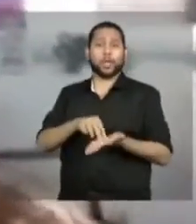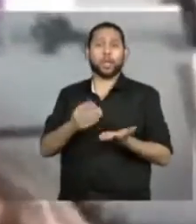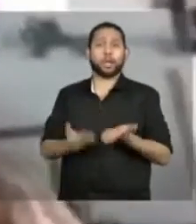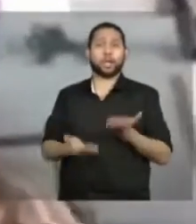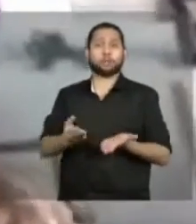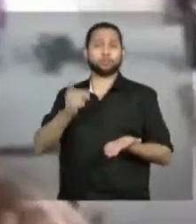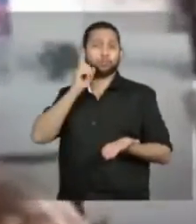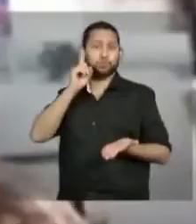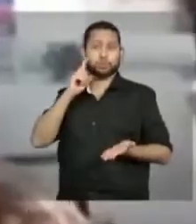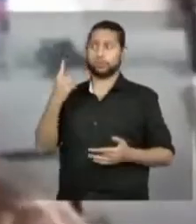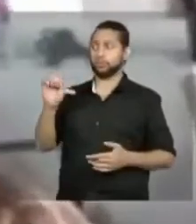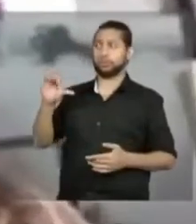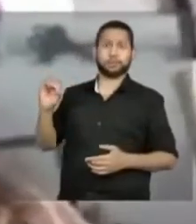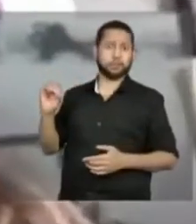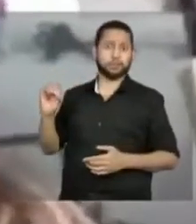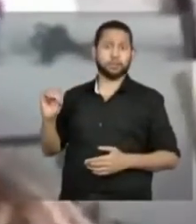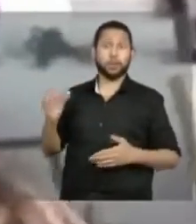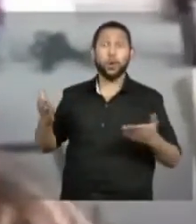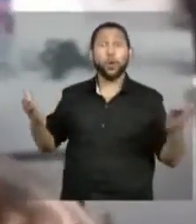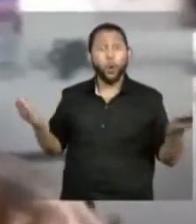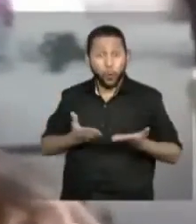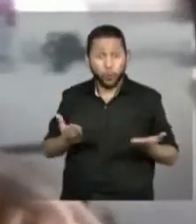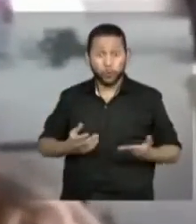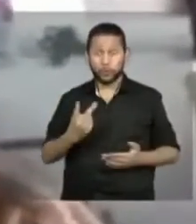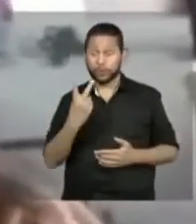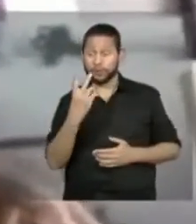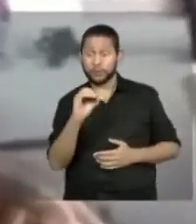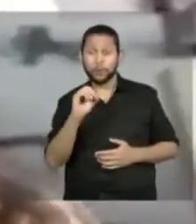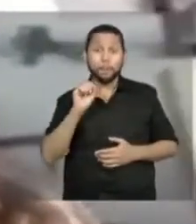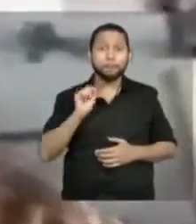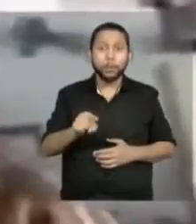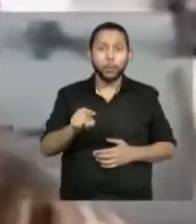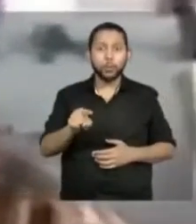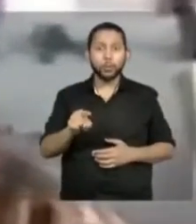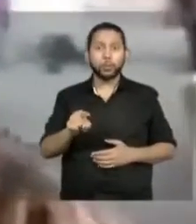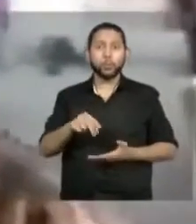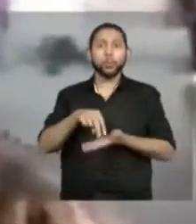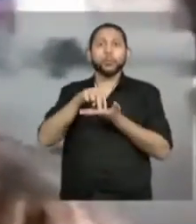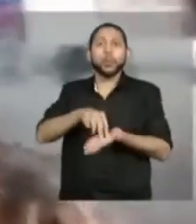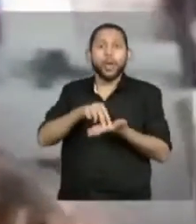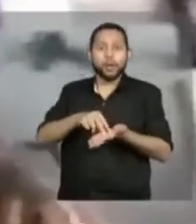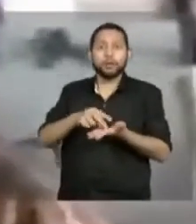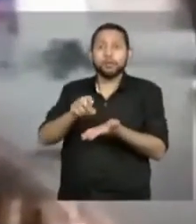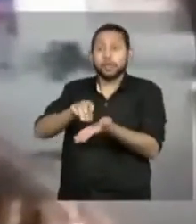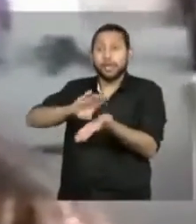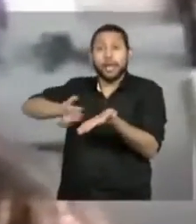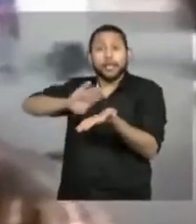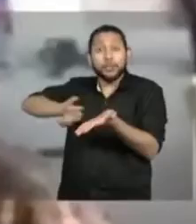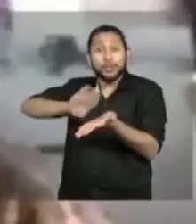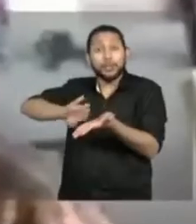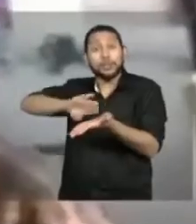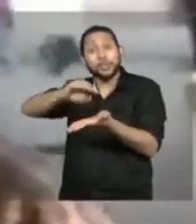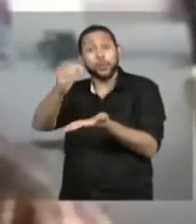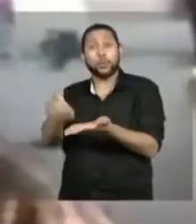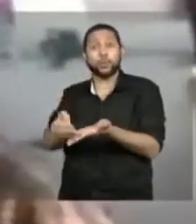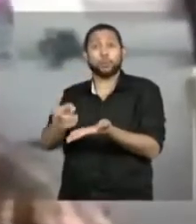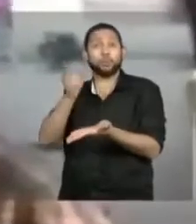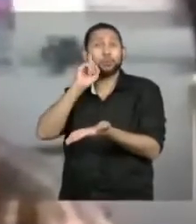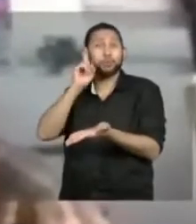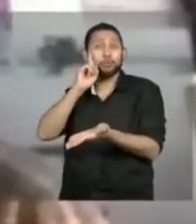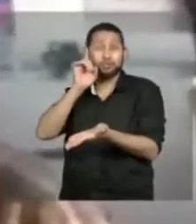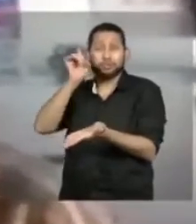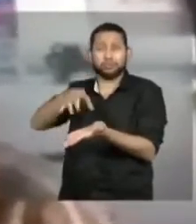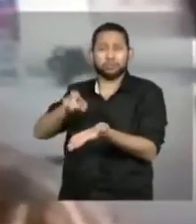90. Hoje já são mais de 20 mil toneladas de resíduos por dia. Se a gente